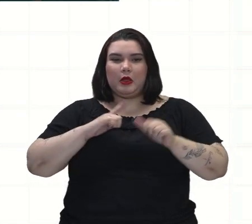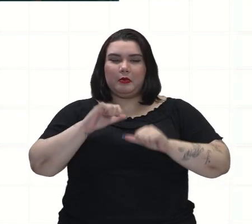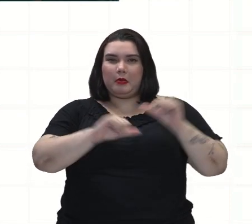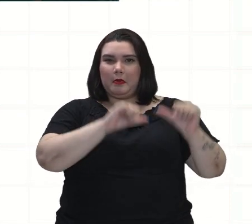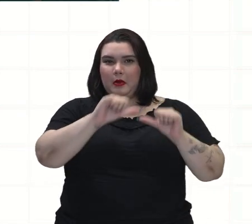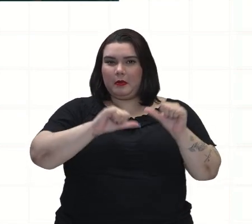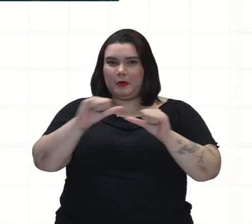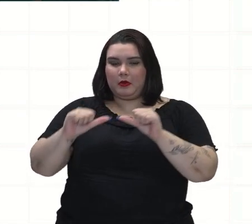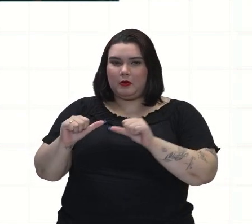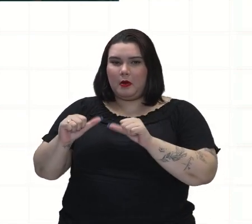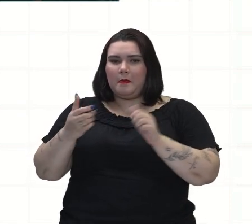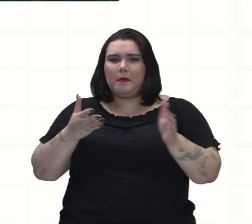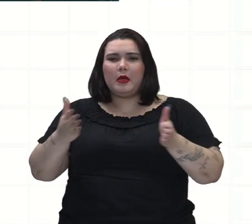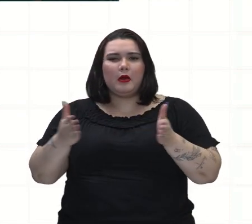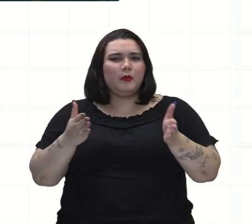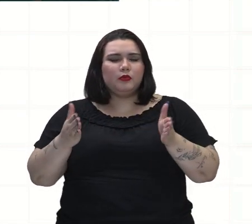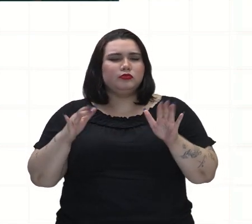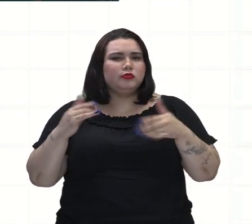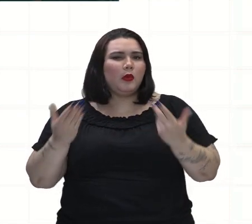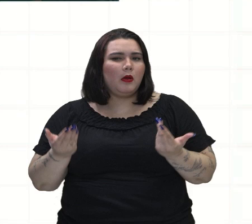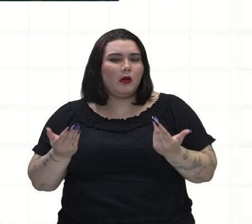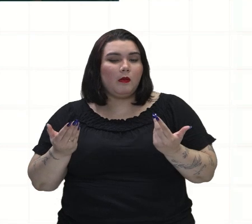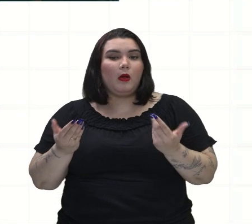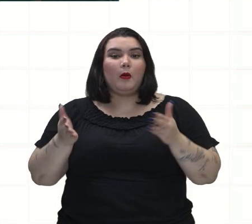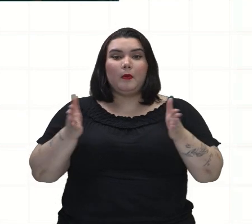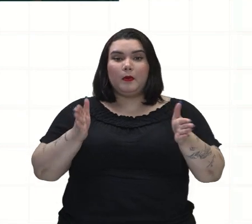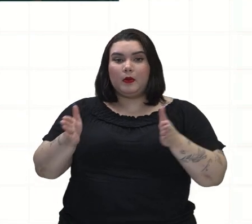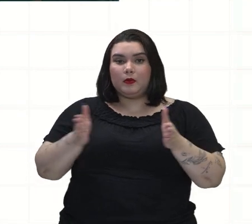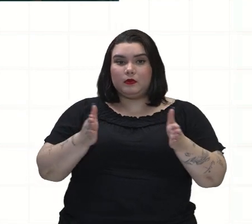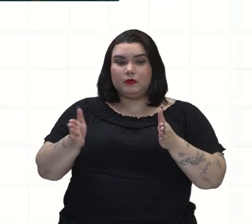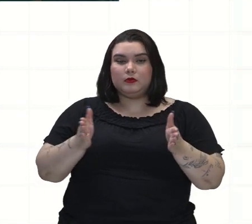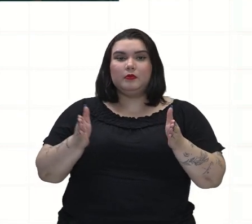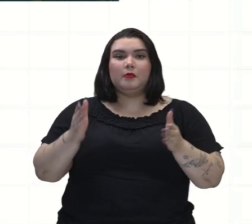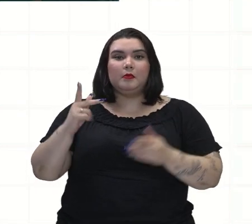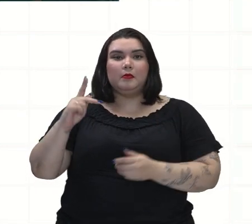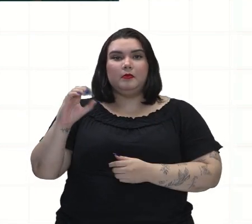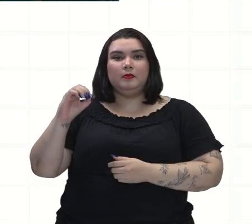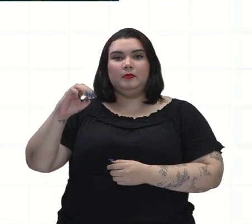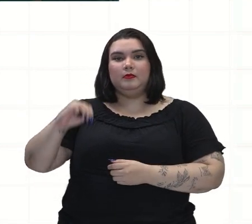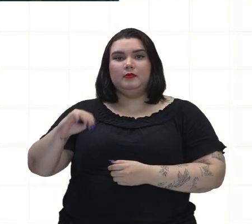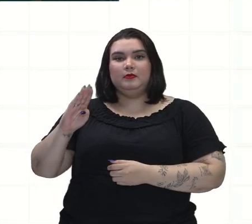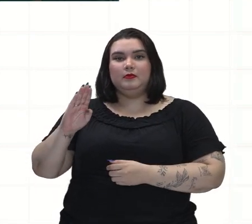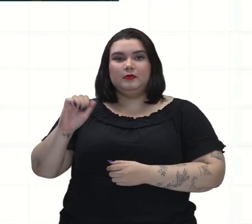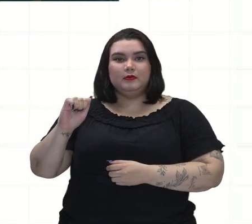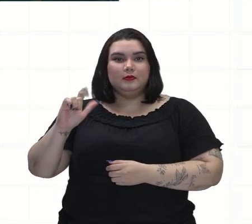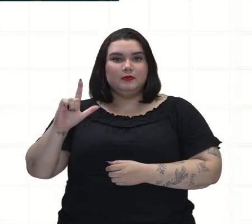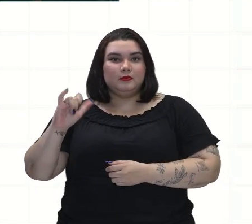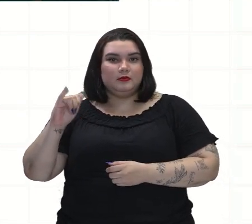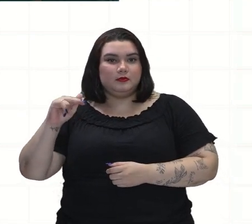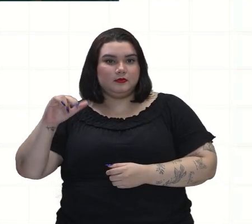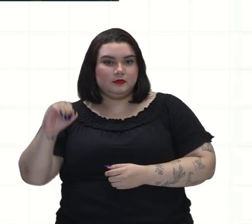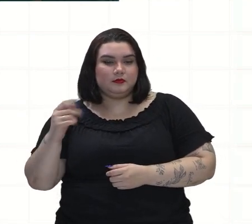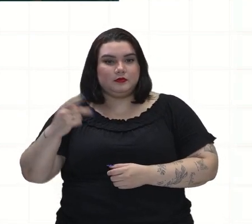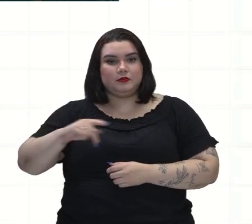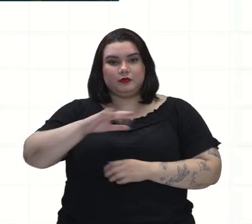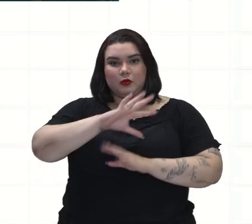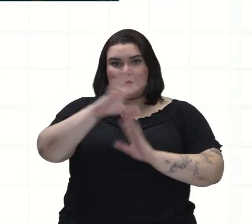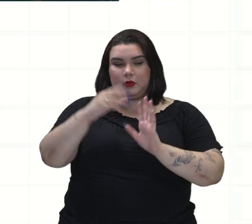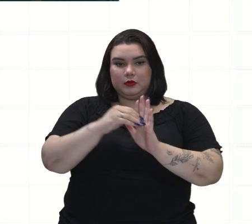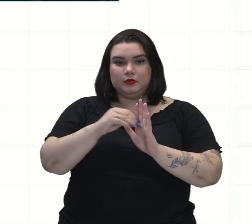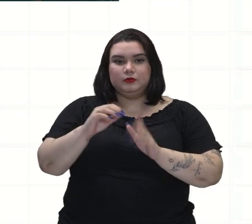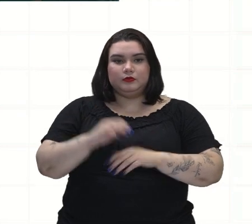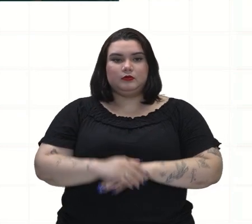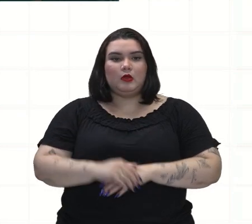que período, professor? Justamente o período, né, pombalino na Amazônia. Foi a expulsão